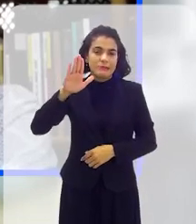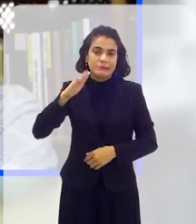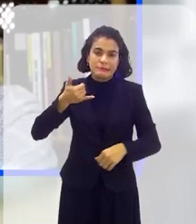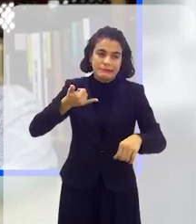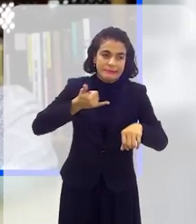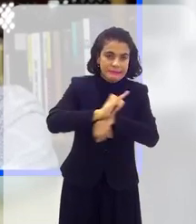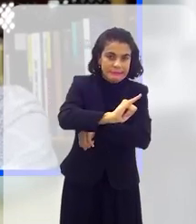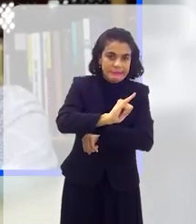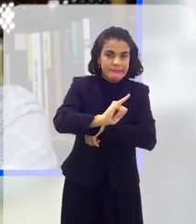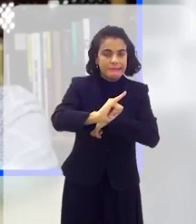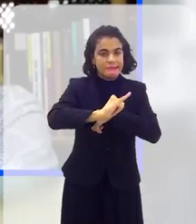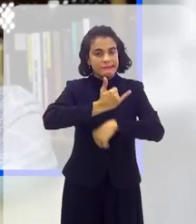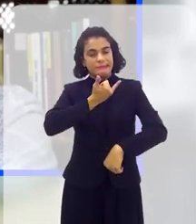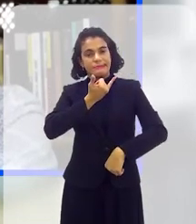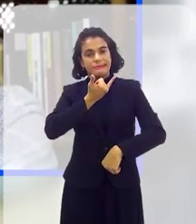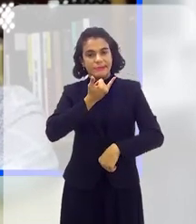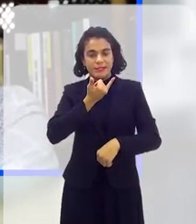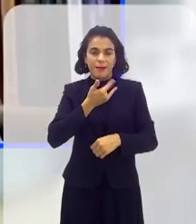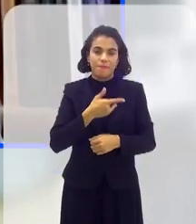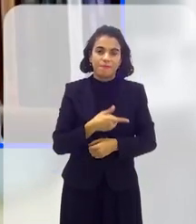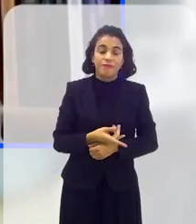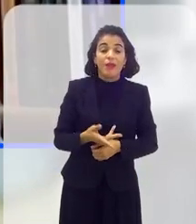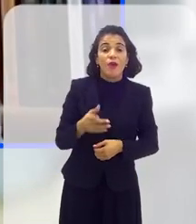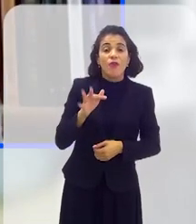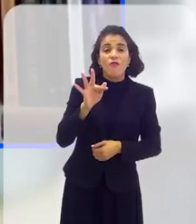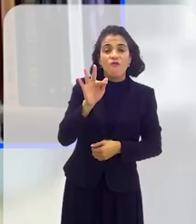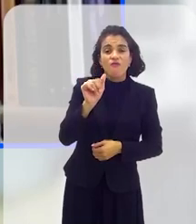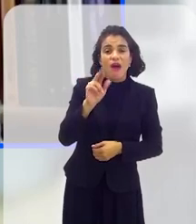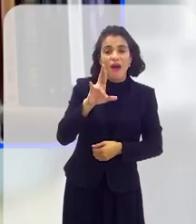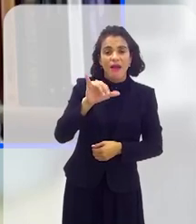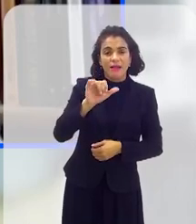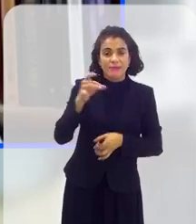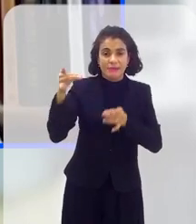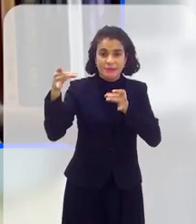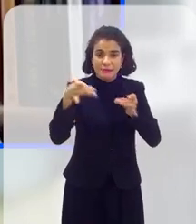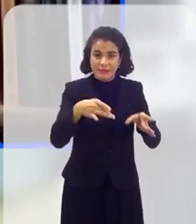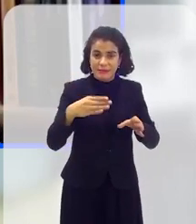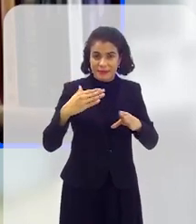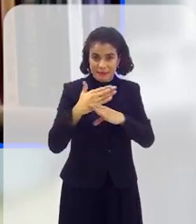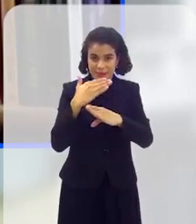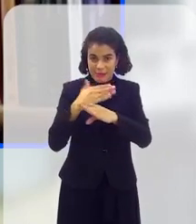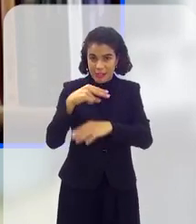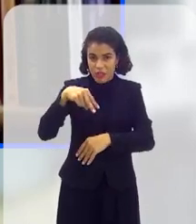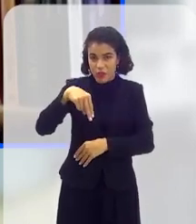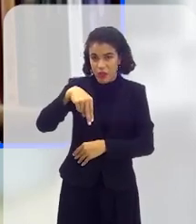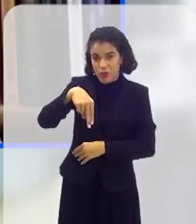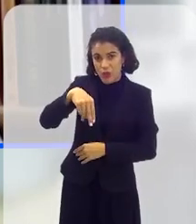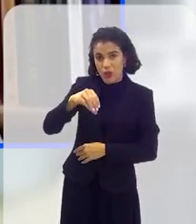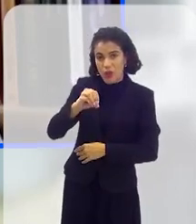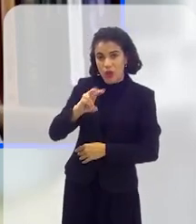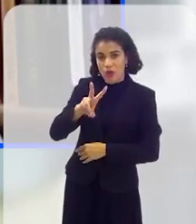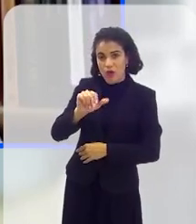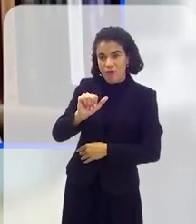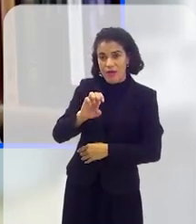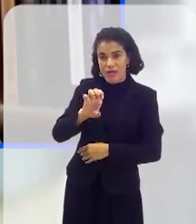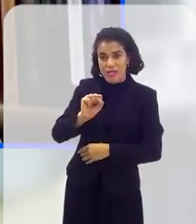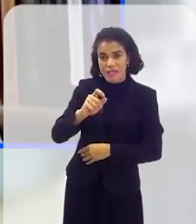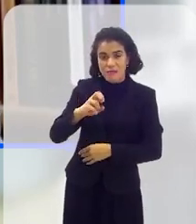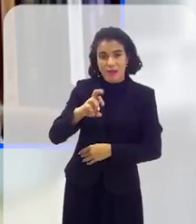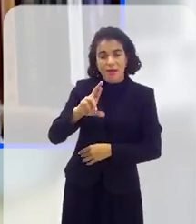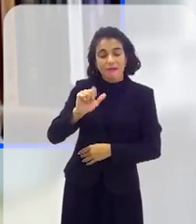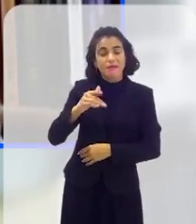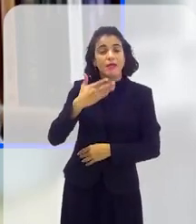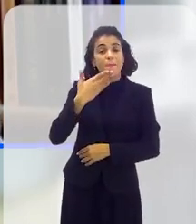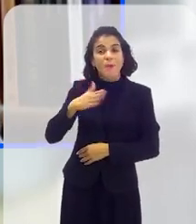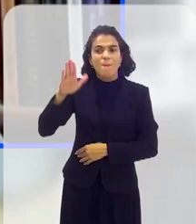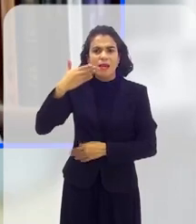promessas que não são cumpridas, né? Ele deixa, o Farias deixa a cidade de Nova Esperança porque Ele teve várias